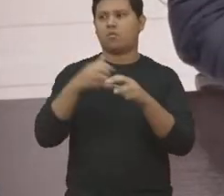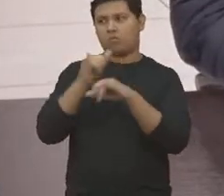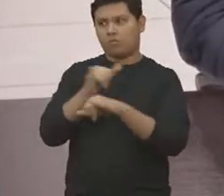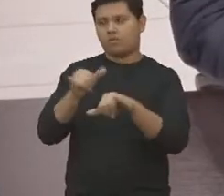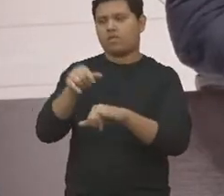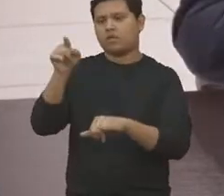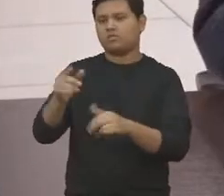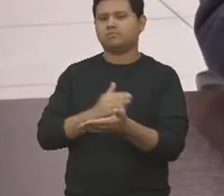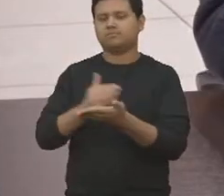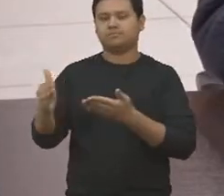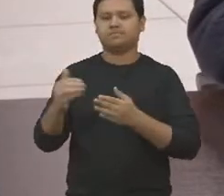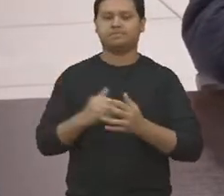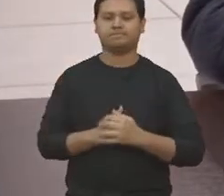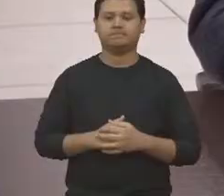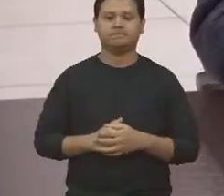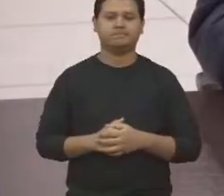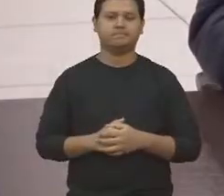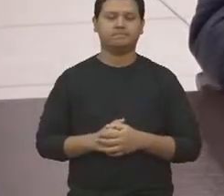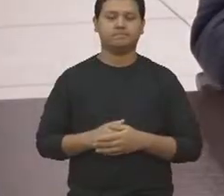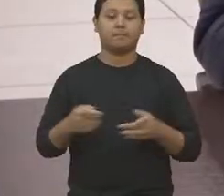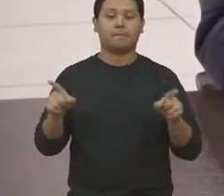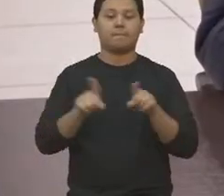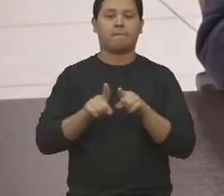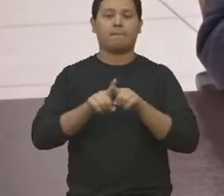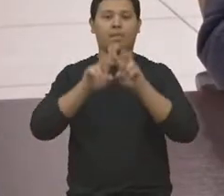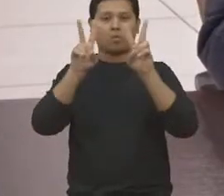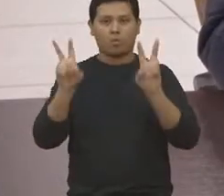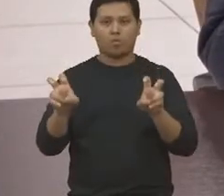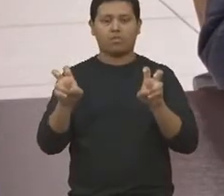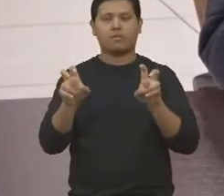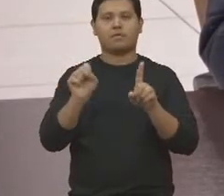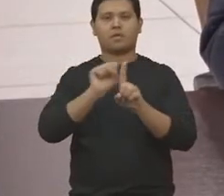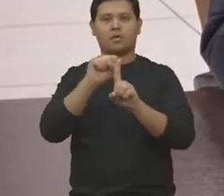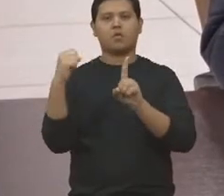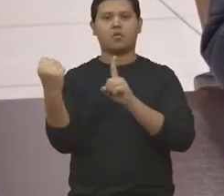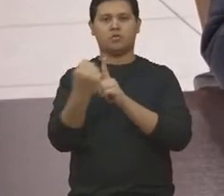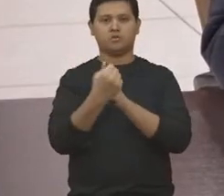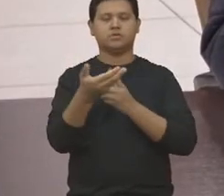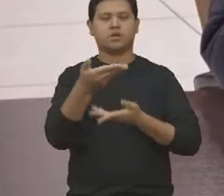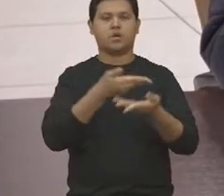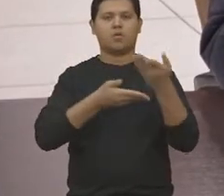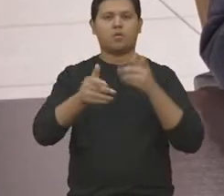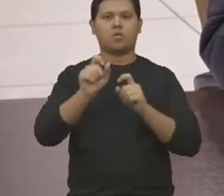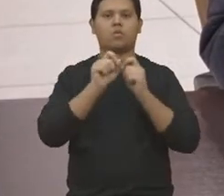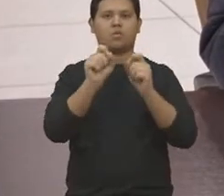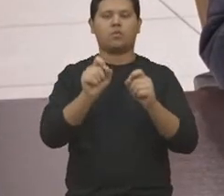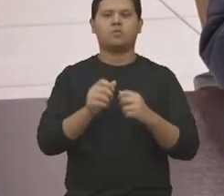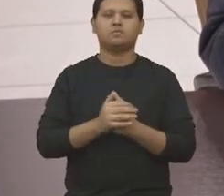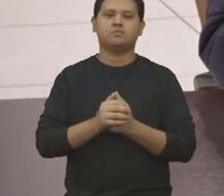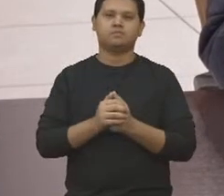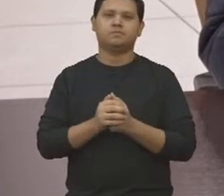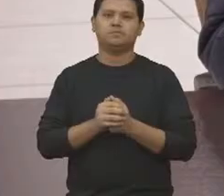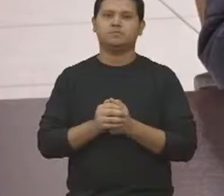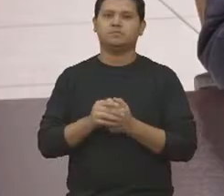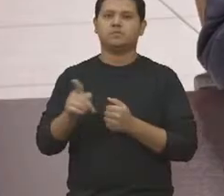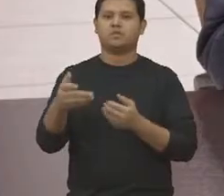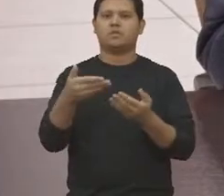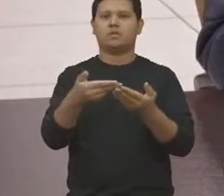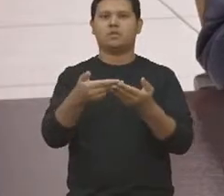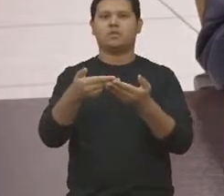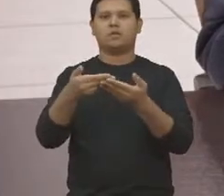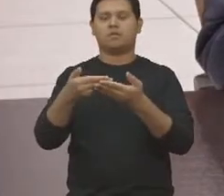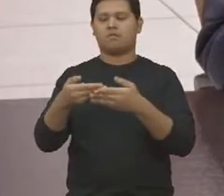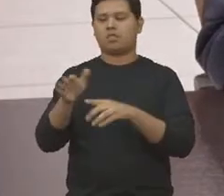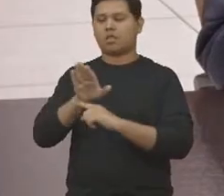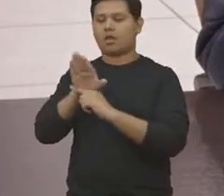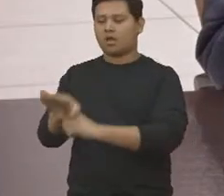é importantíssimo. Já no tema assistência social, destaco aqui a entrega do centro-dia para o